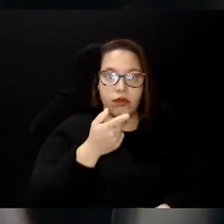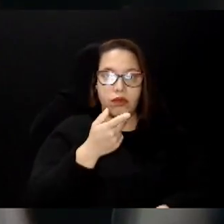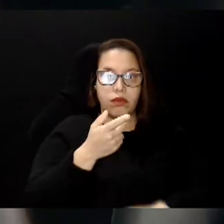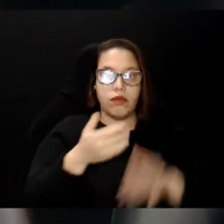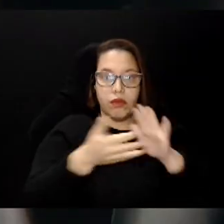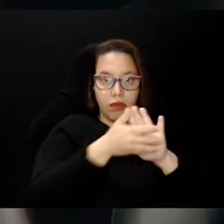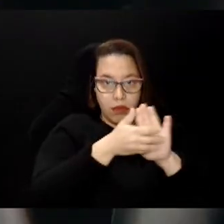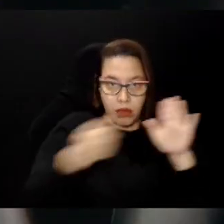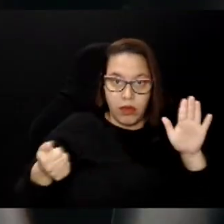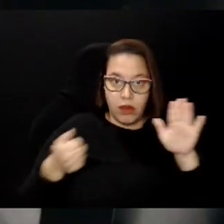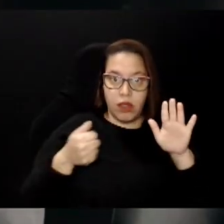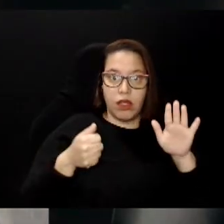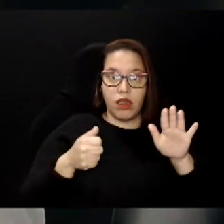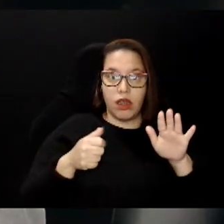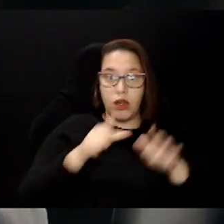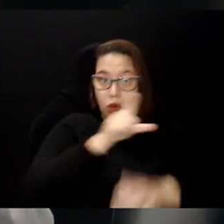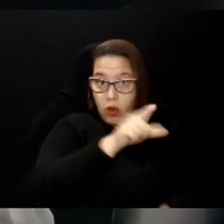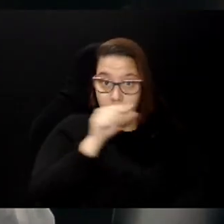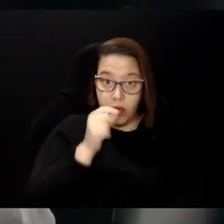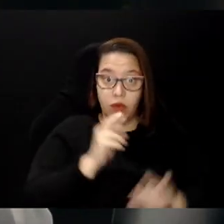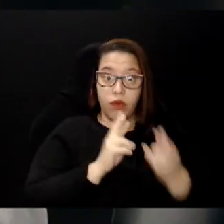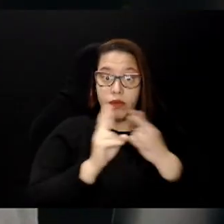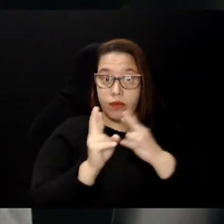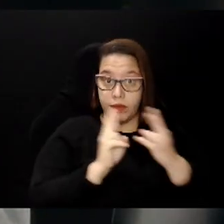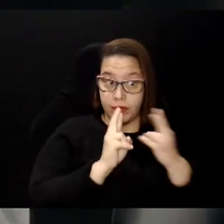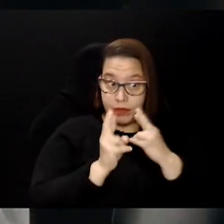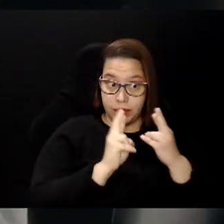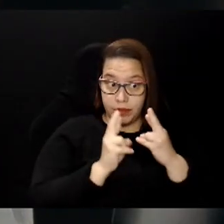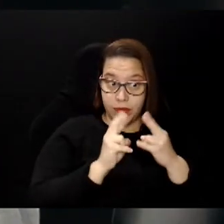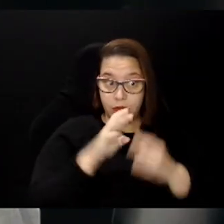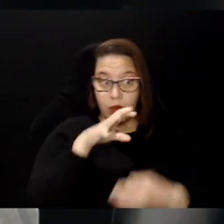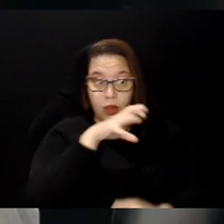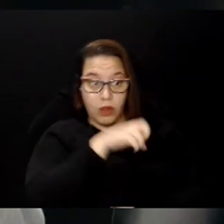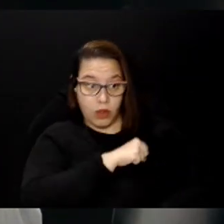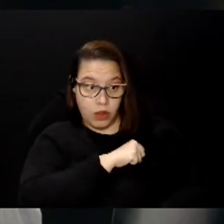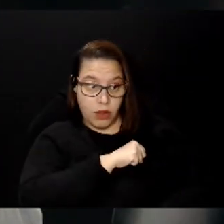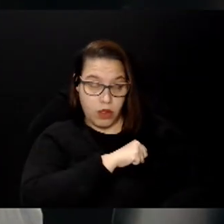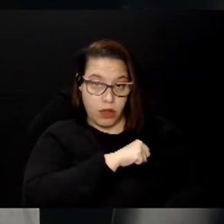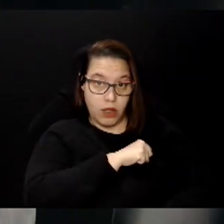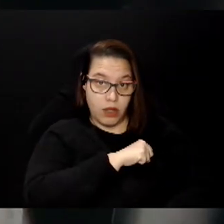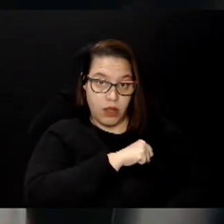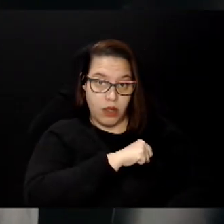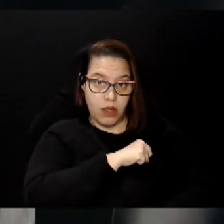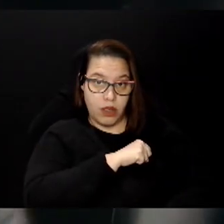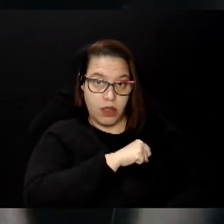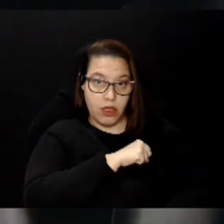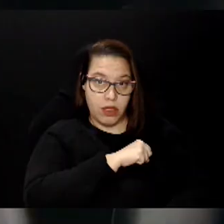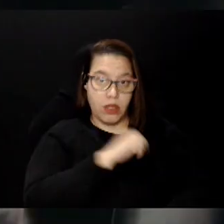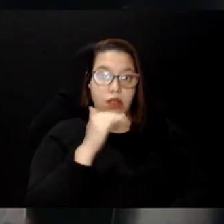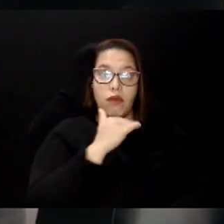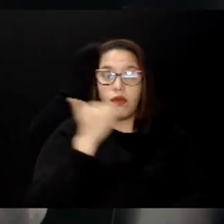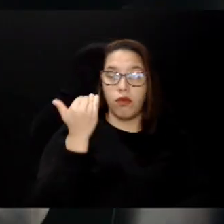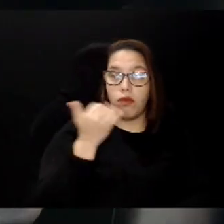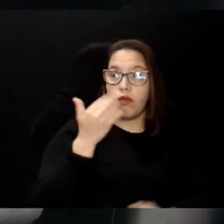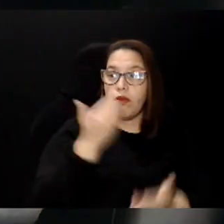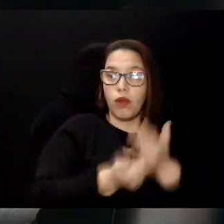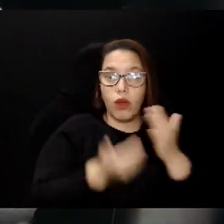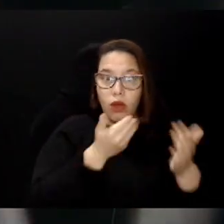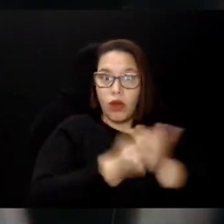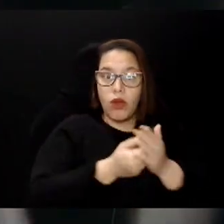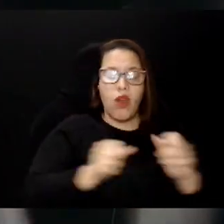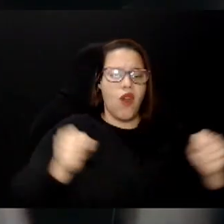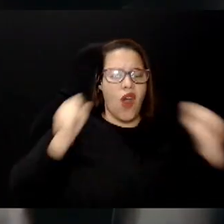funcionalidade de relacionamento amoroso do ar. Gente, teve luto. Teve protestos contra a